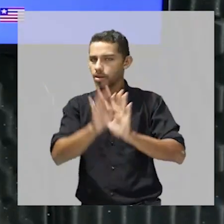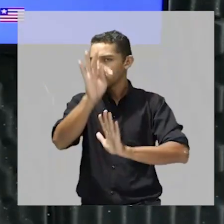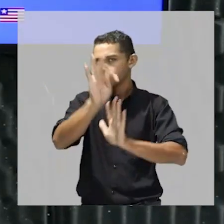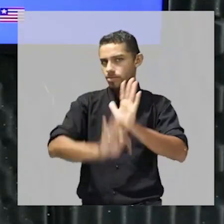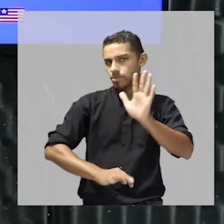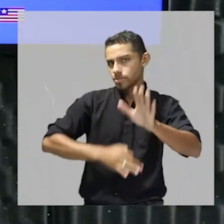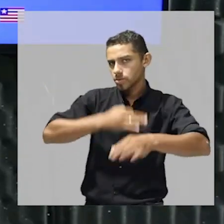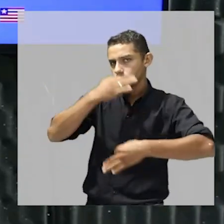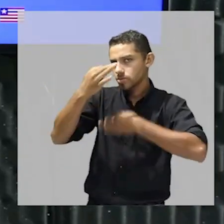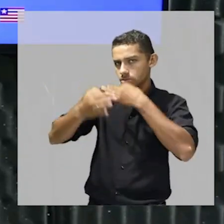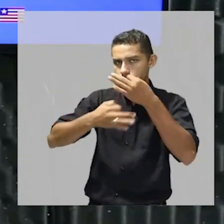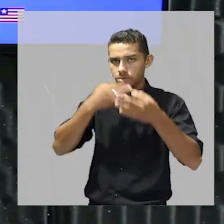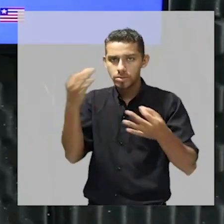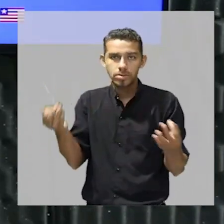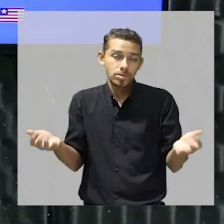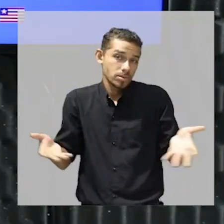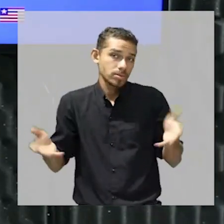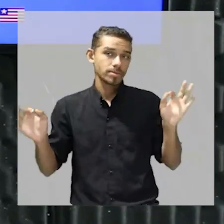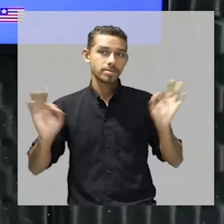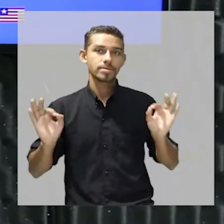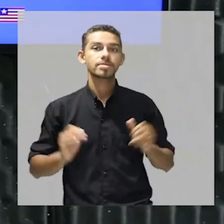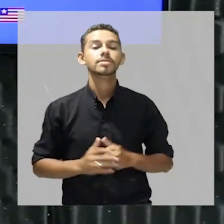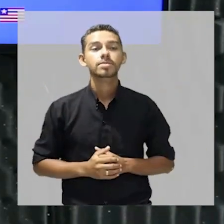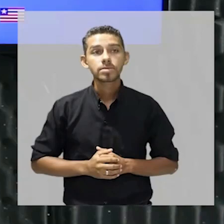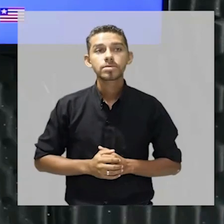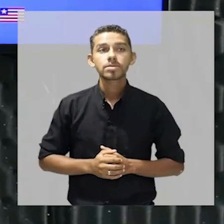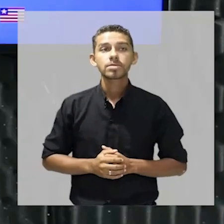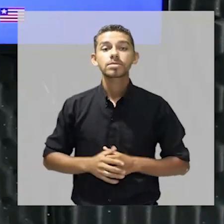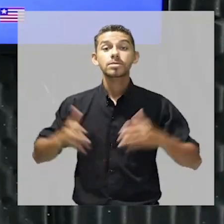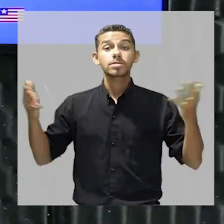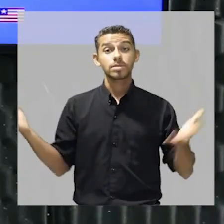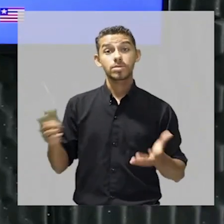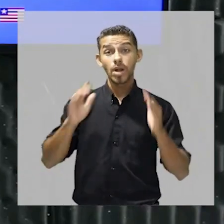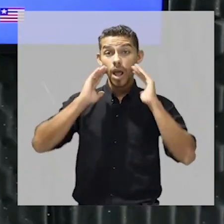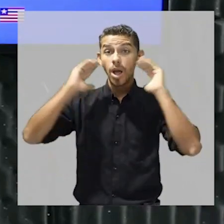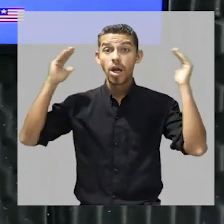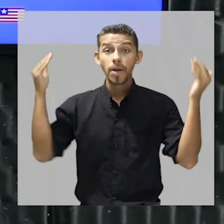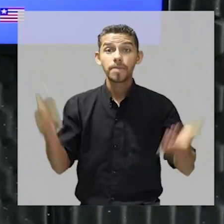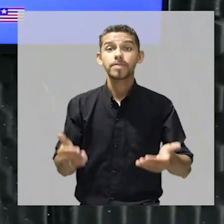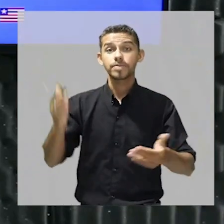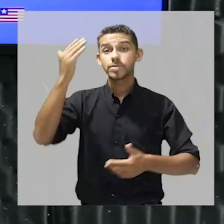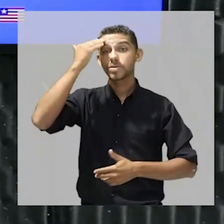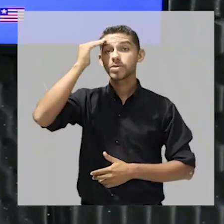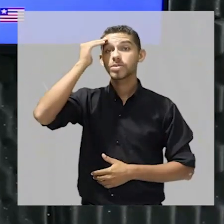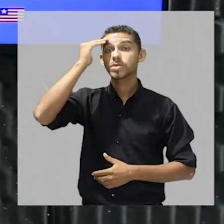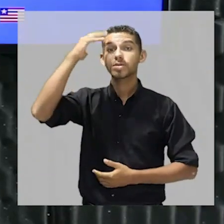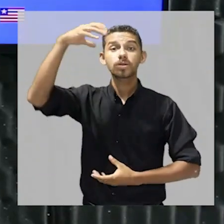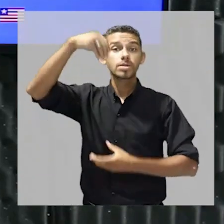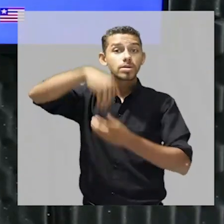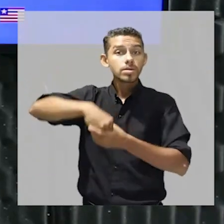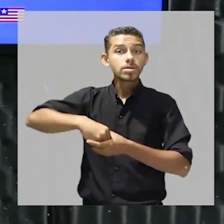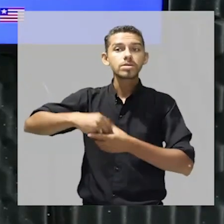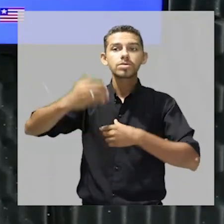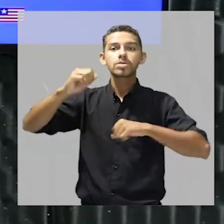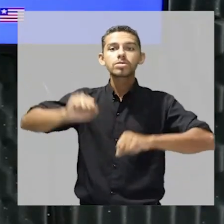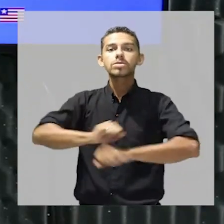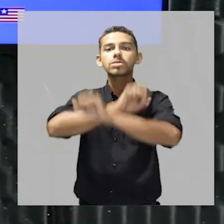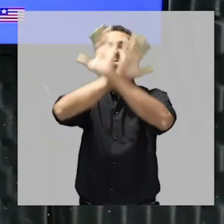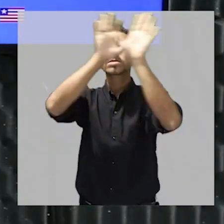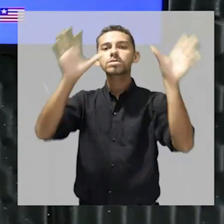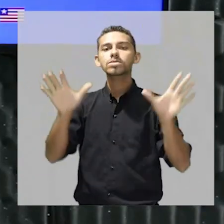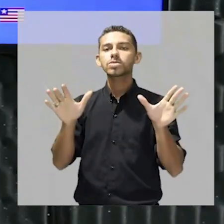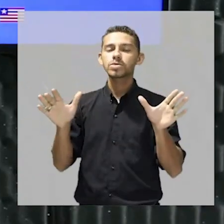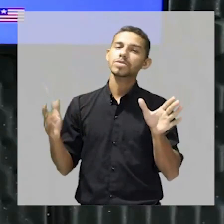dá para uma série de discussões que não é o caso agora o caso agora é você ter entendido compreendido